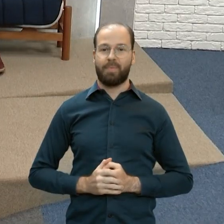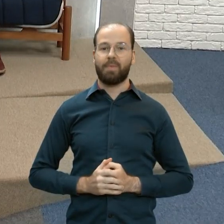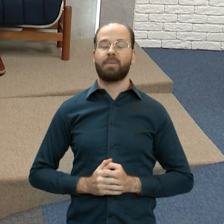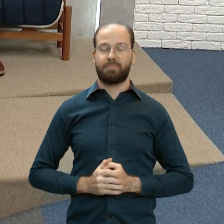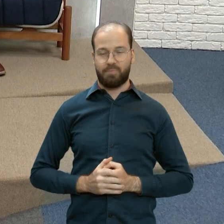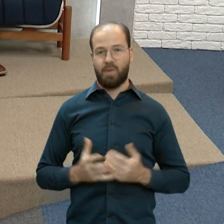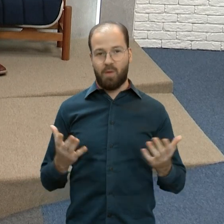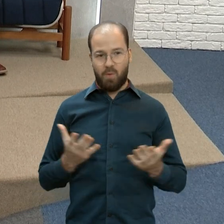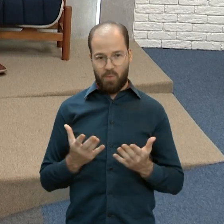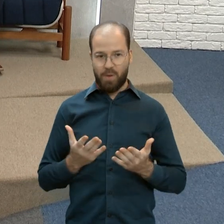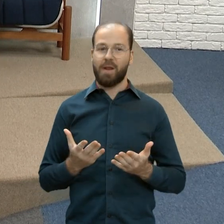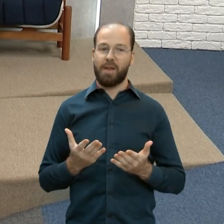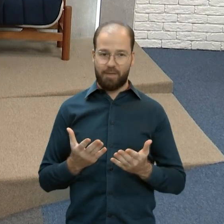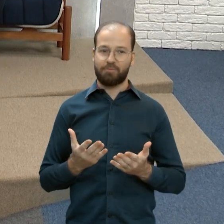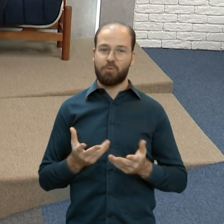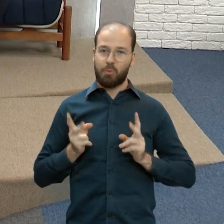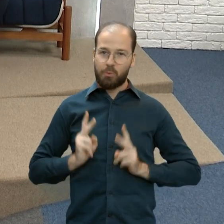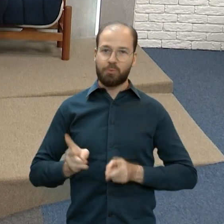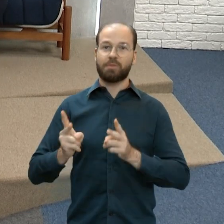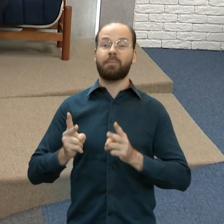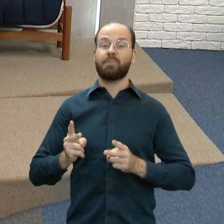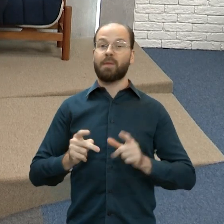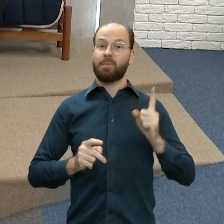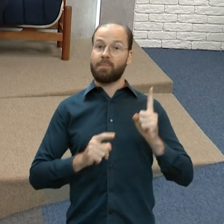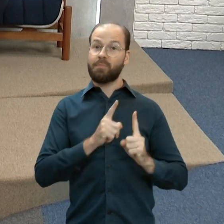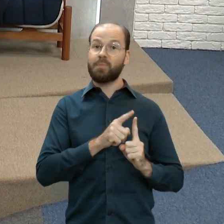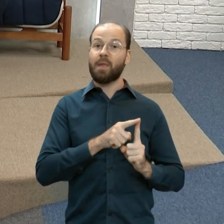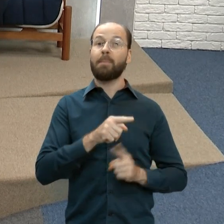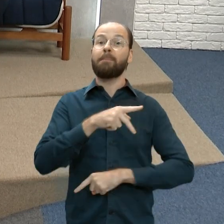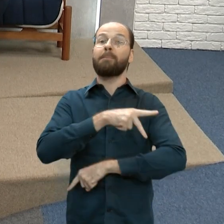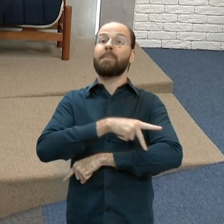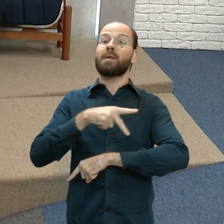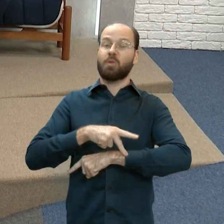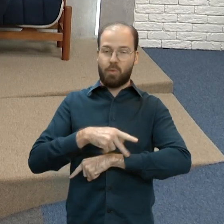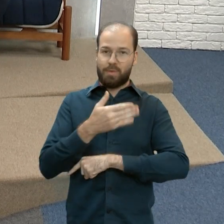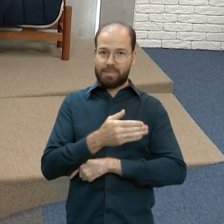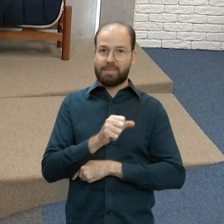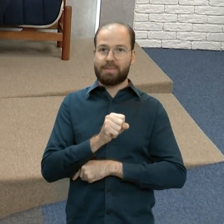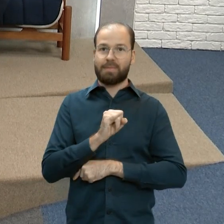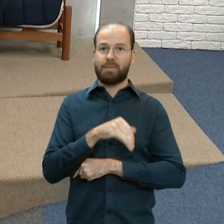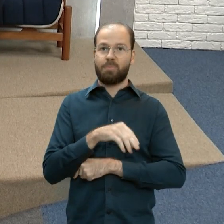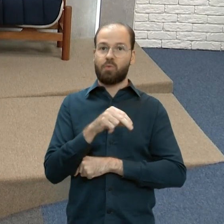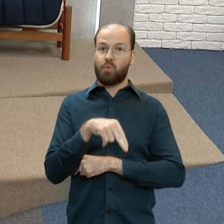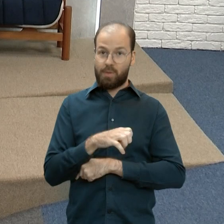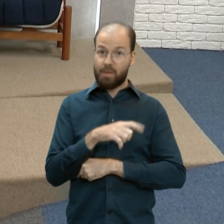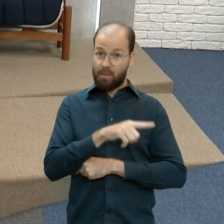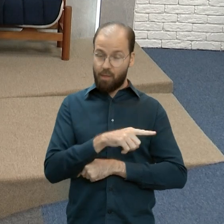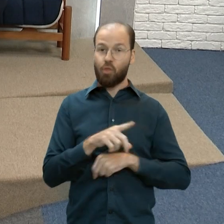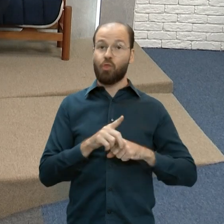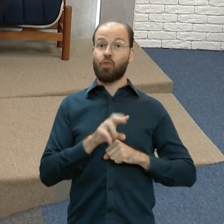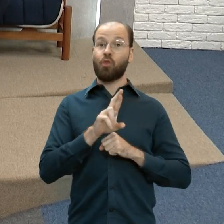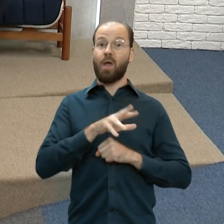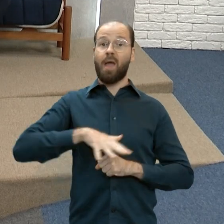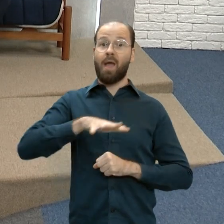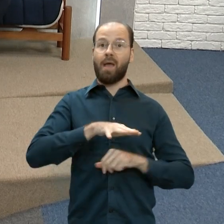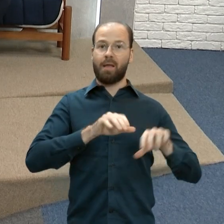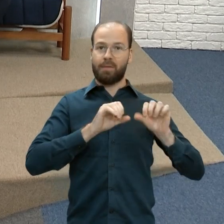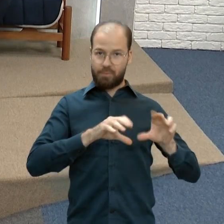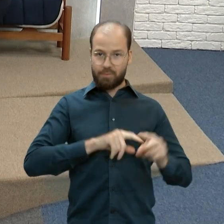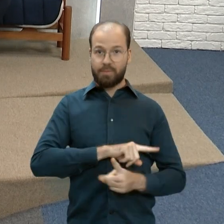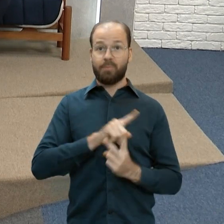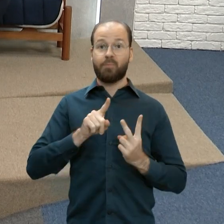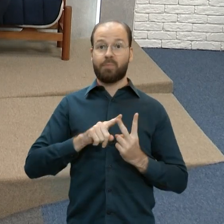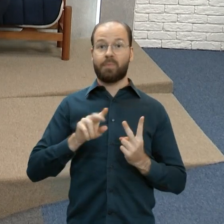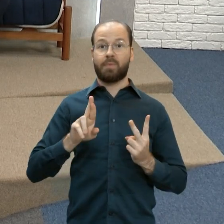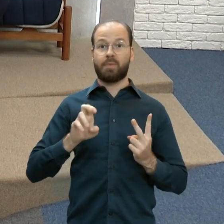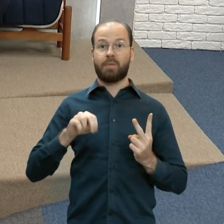comigo também a pedagoga Simone Barcelos, que também é doutora em educação, e também com o Renan Mendes, que é